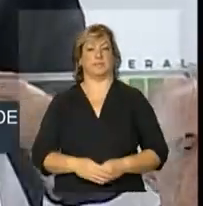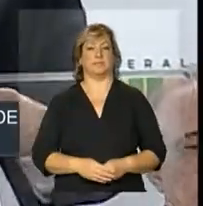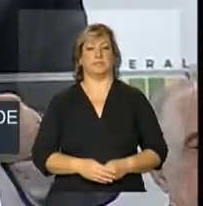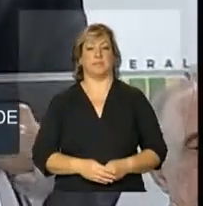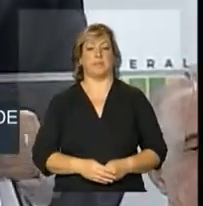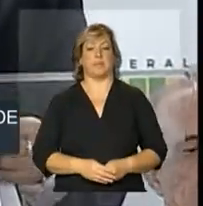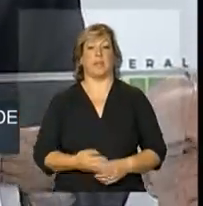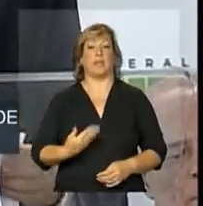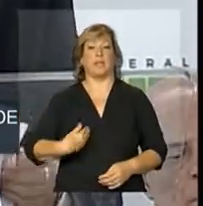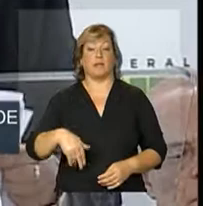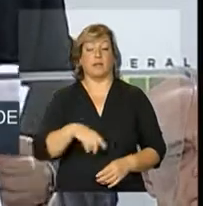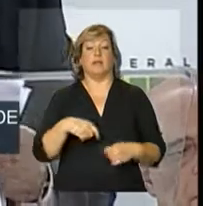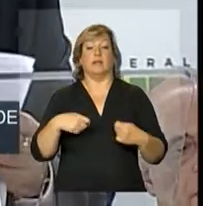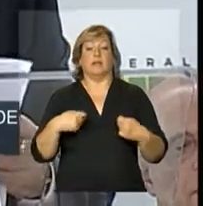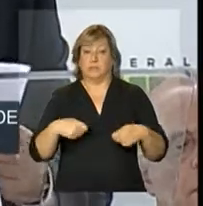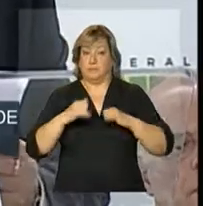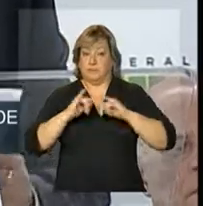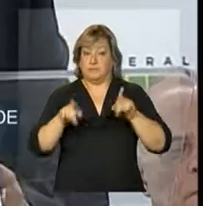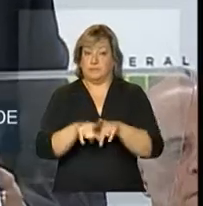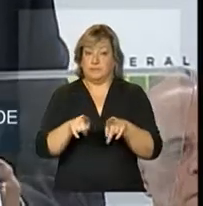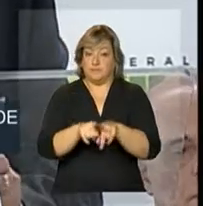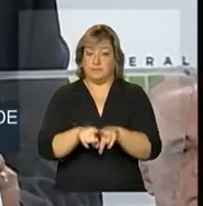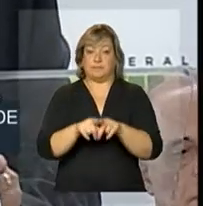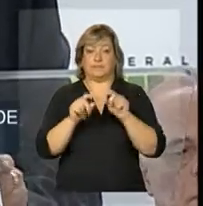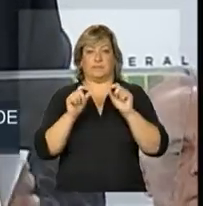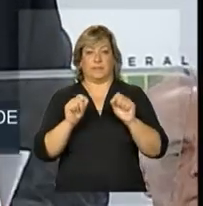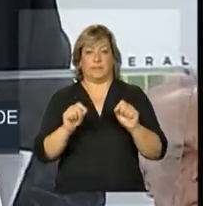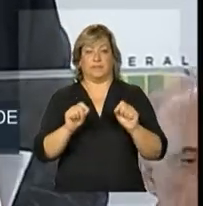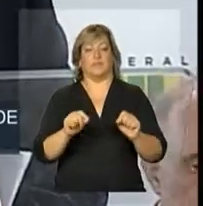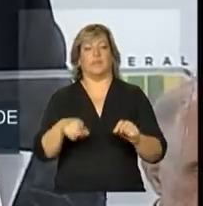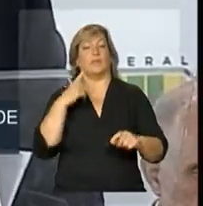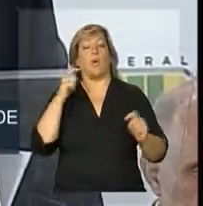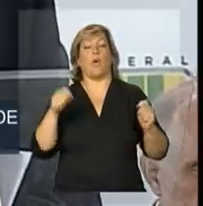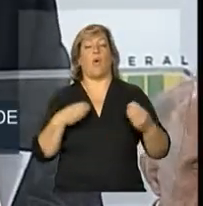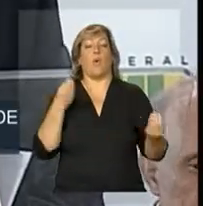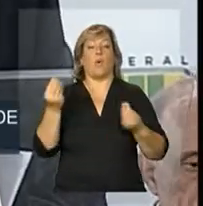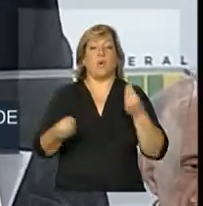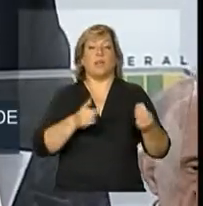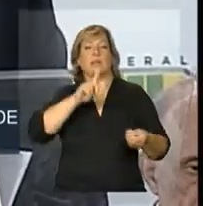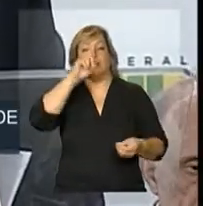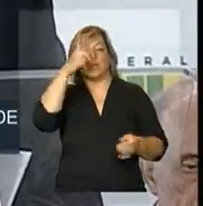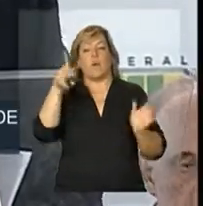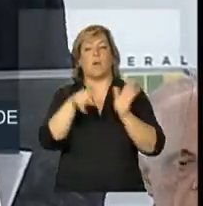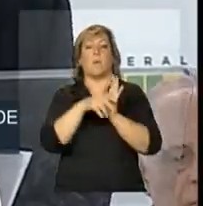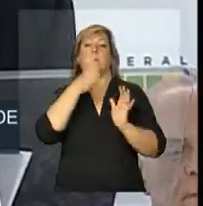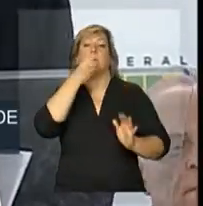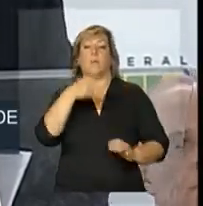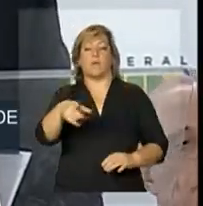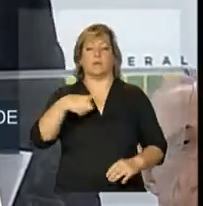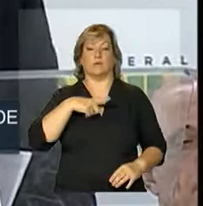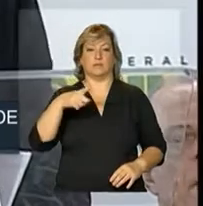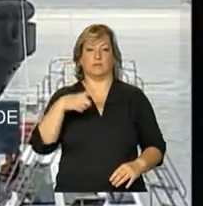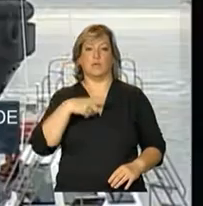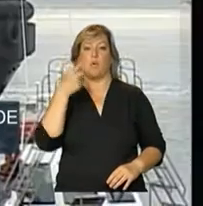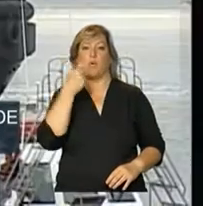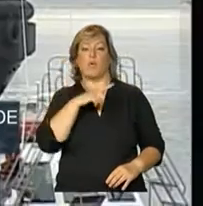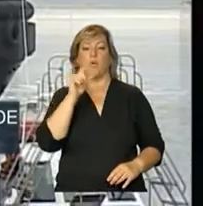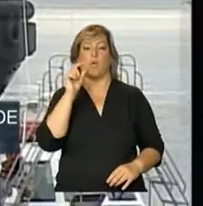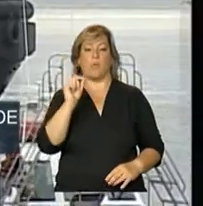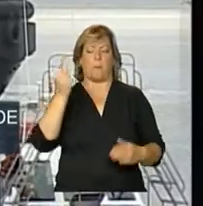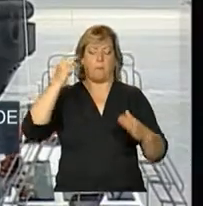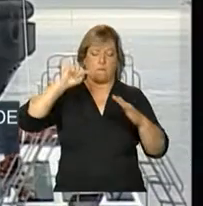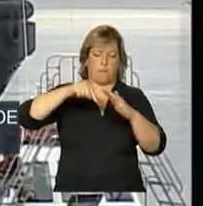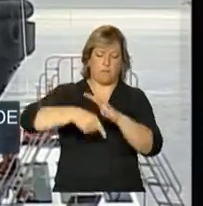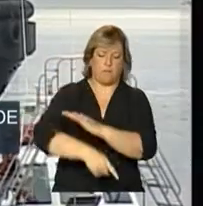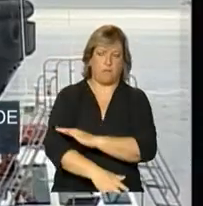Devemos ressaltar também as suas condições naturais privilegiadas, com um canal de acesso de profundidade média